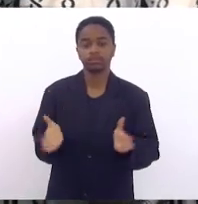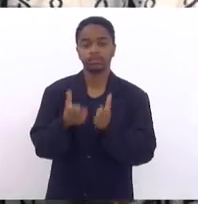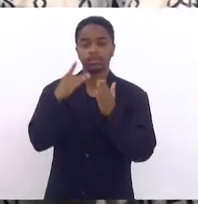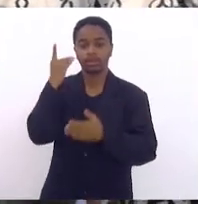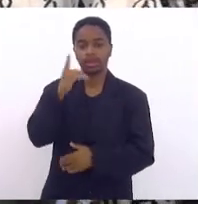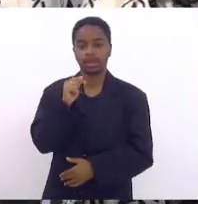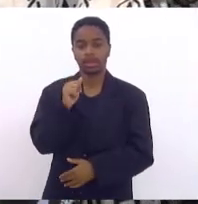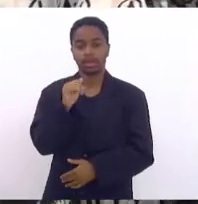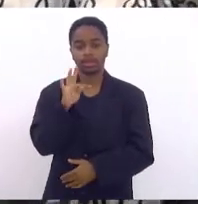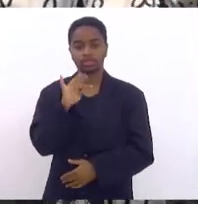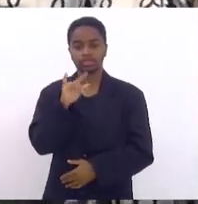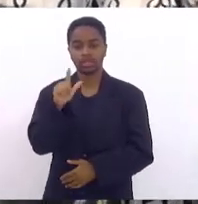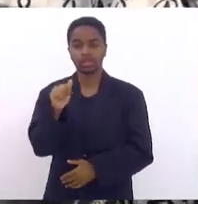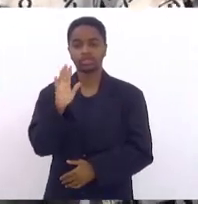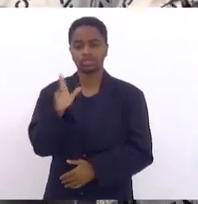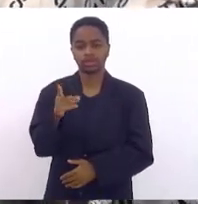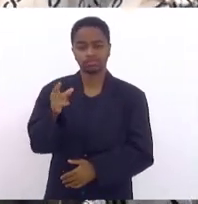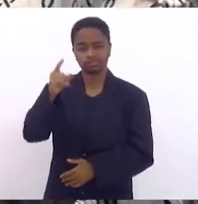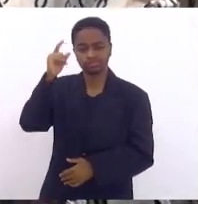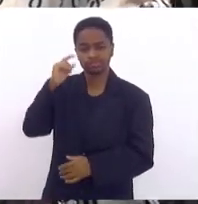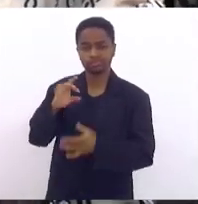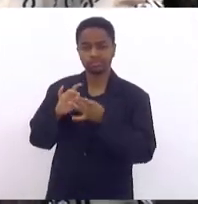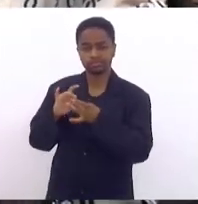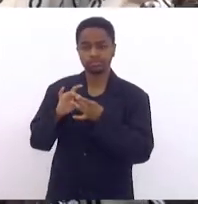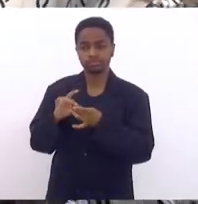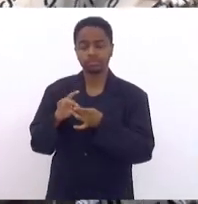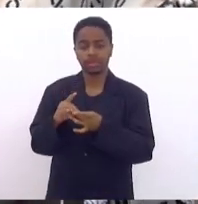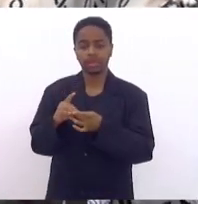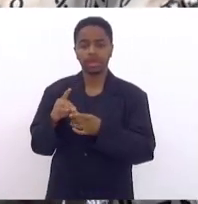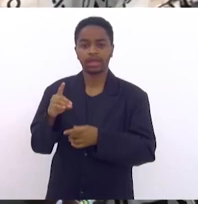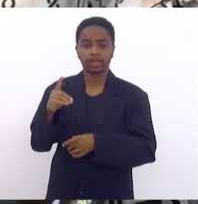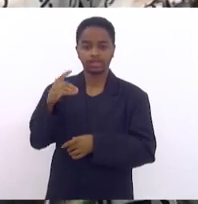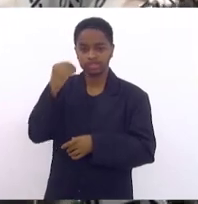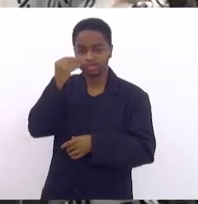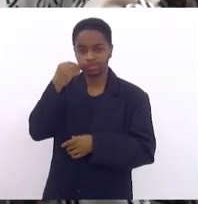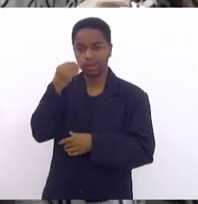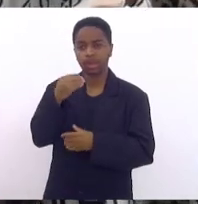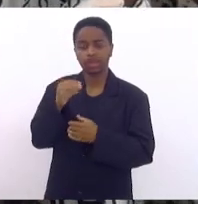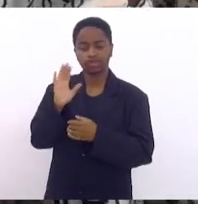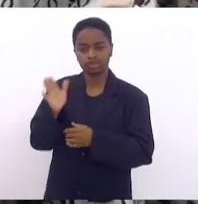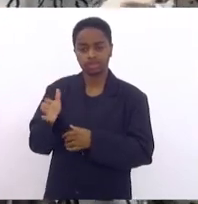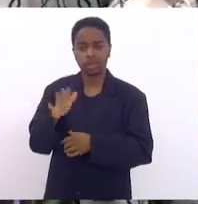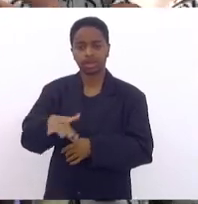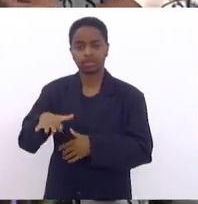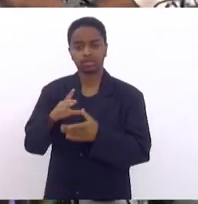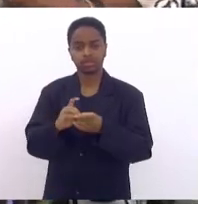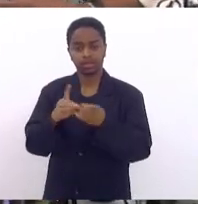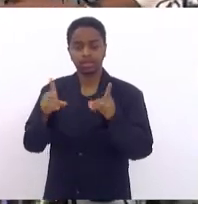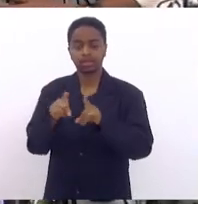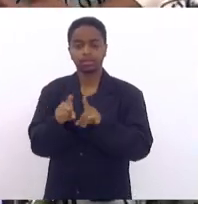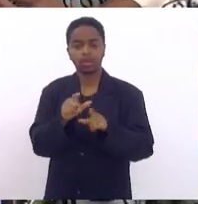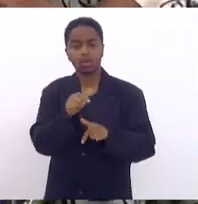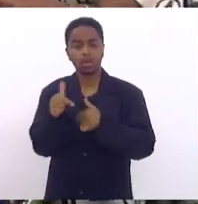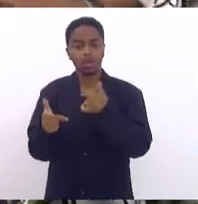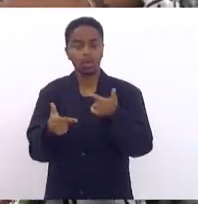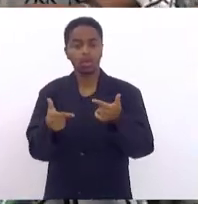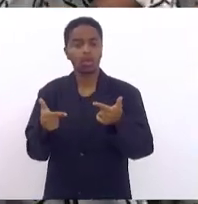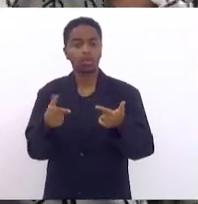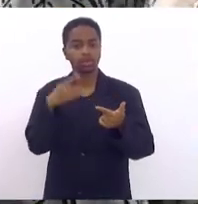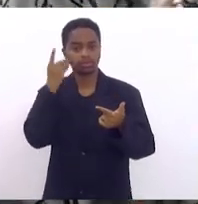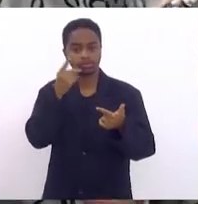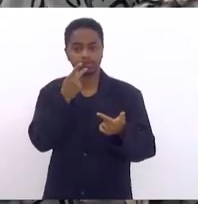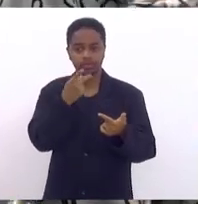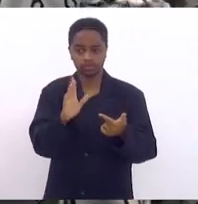meu parceiro antigo, decano libertário, e que já foi mencionado por outros deputados aqui, deputado